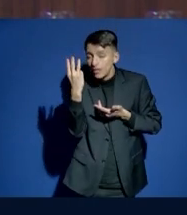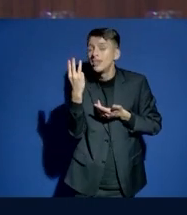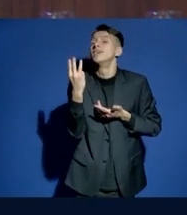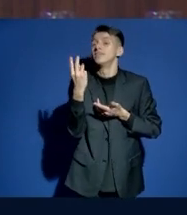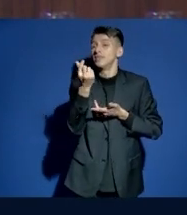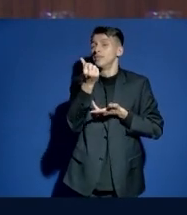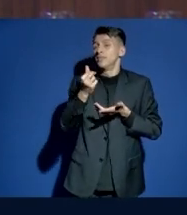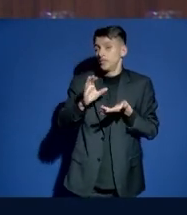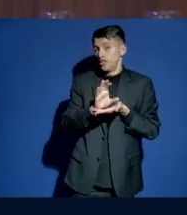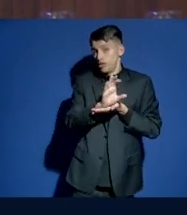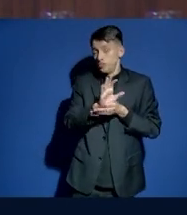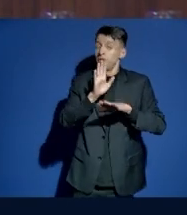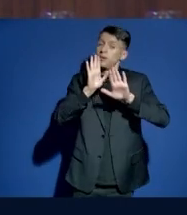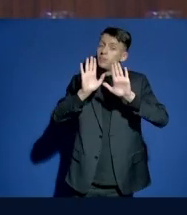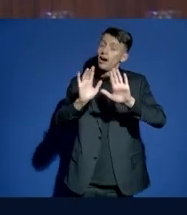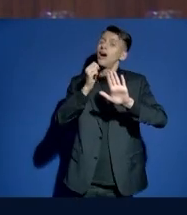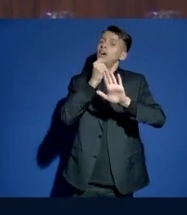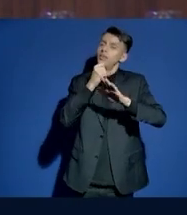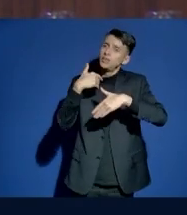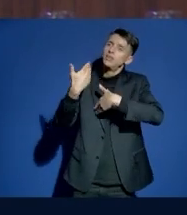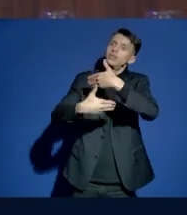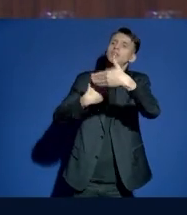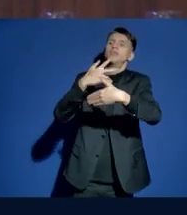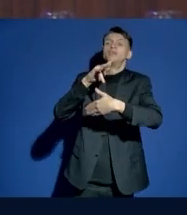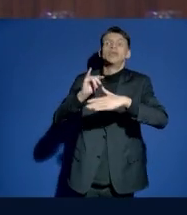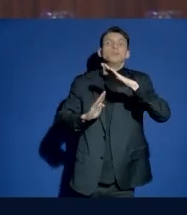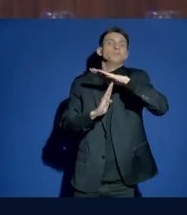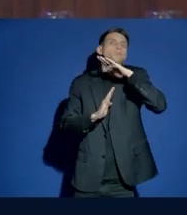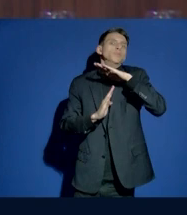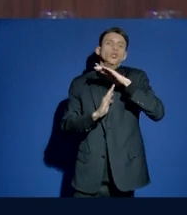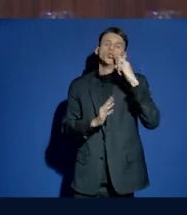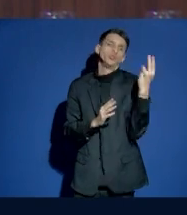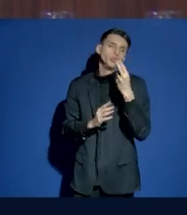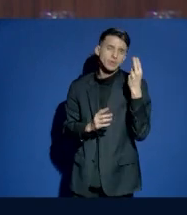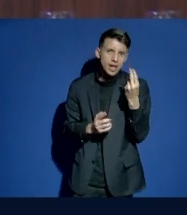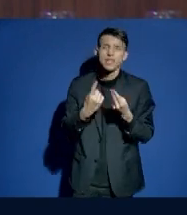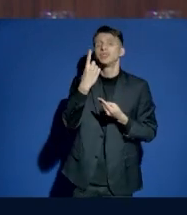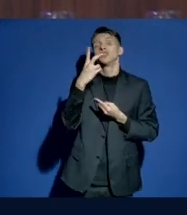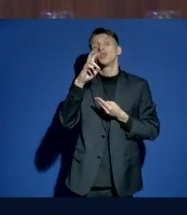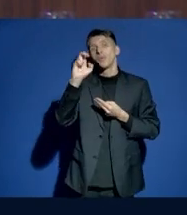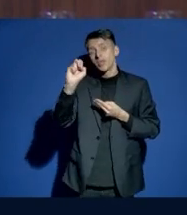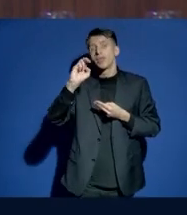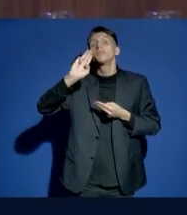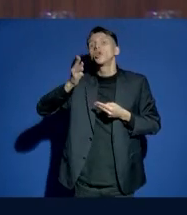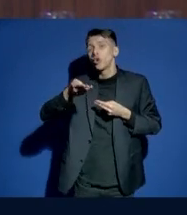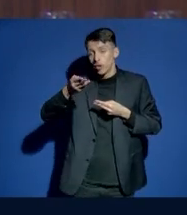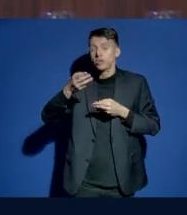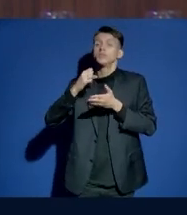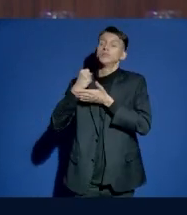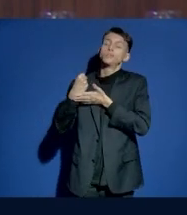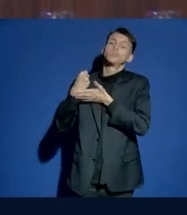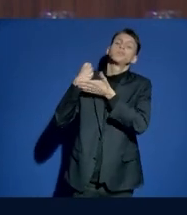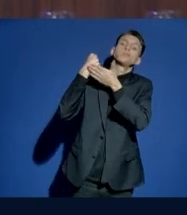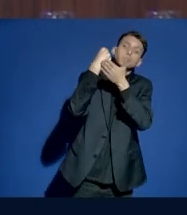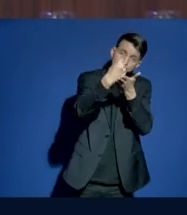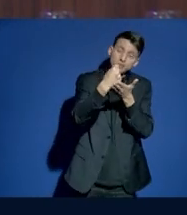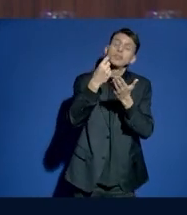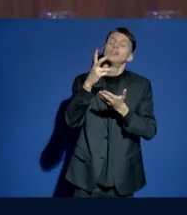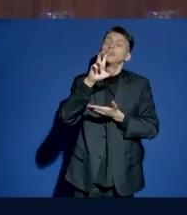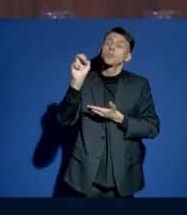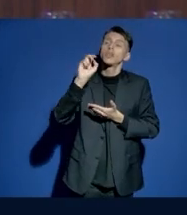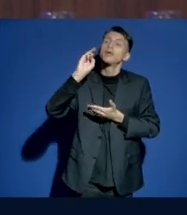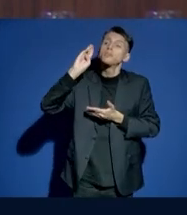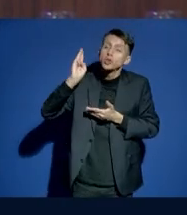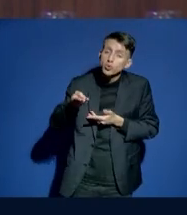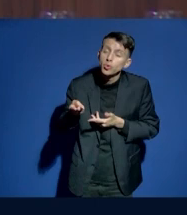ferrovia mas a gente já chegou num patamar de estrangulamento então 150 160 milhões de carga movimentada 50 milhões estão